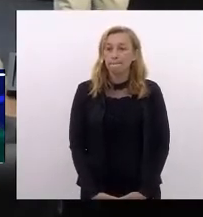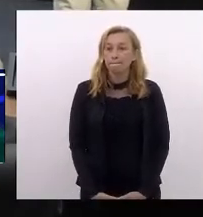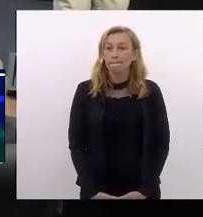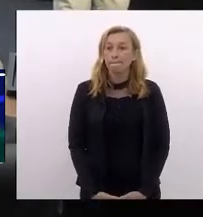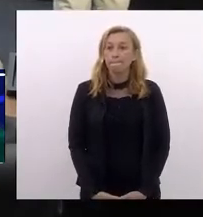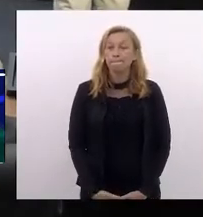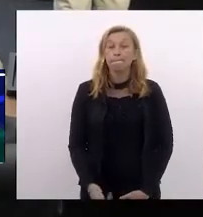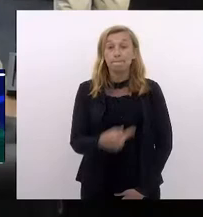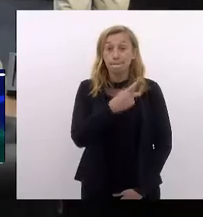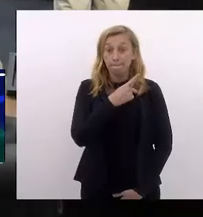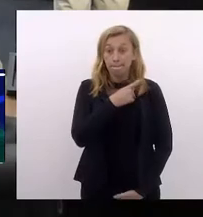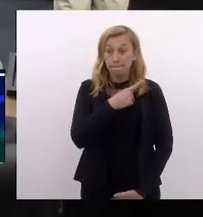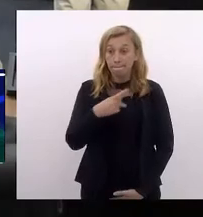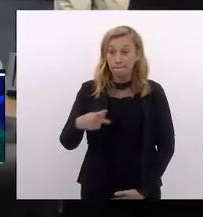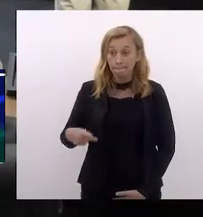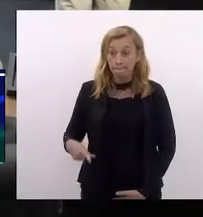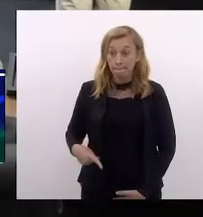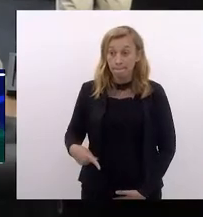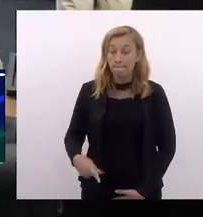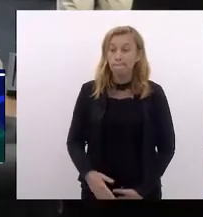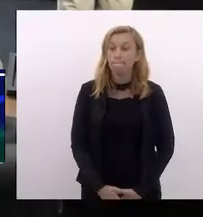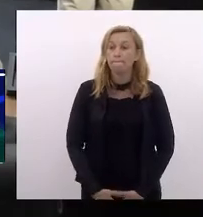a presidência